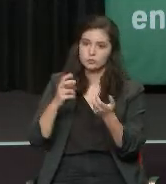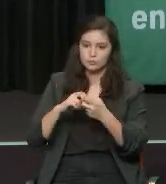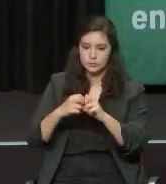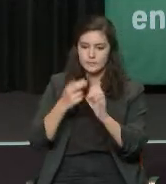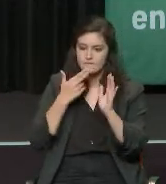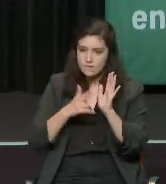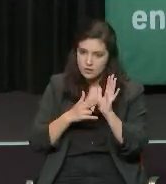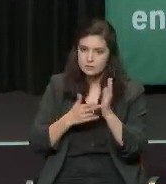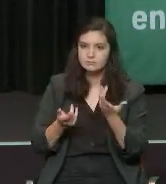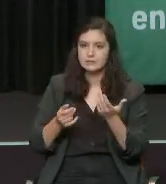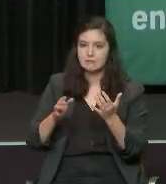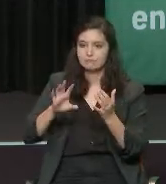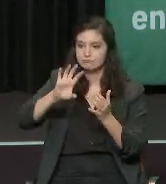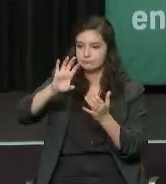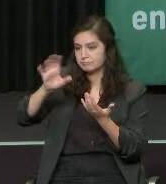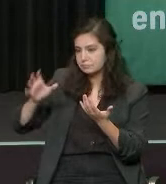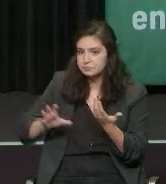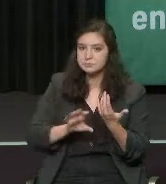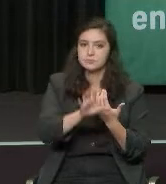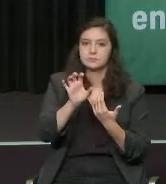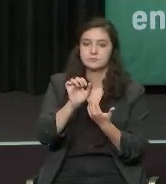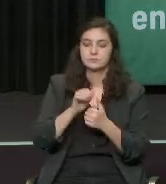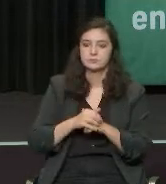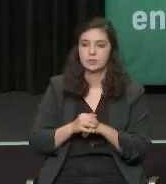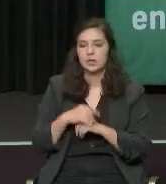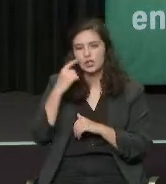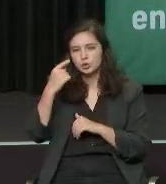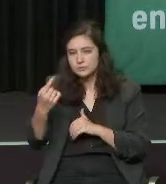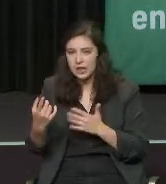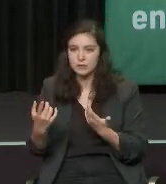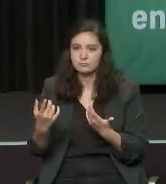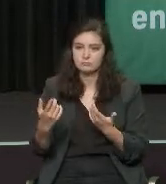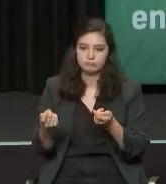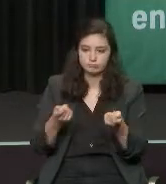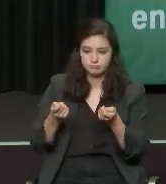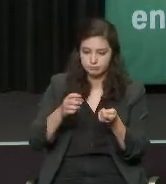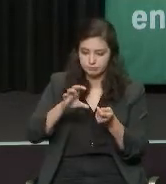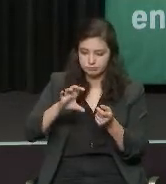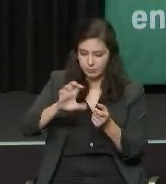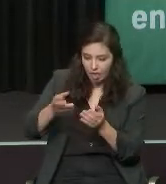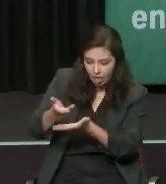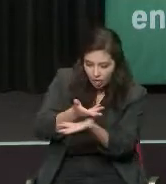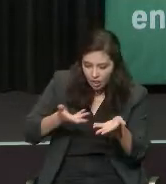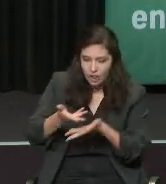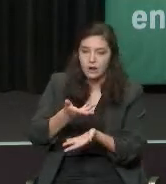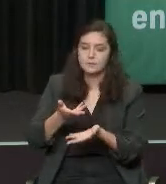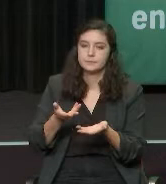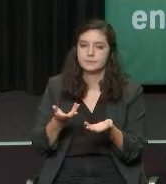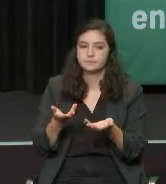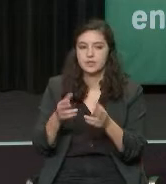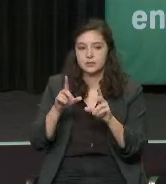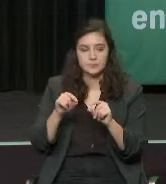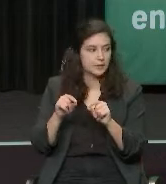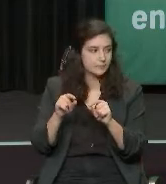da Terra para resolver problemas reais das nações, particularmente a gestão de território, mas